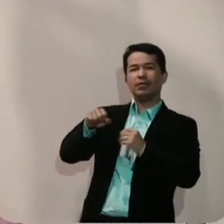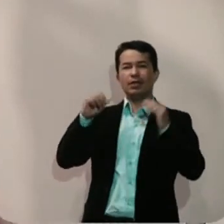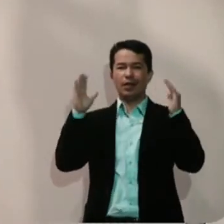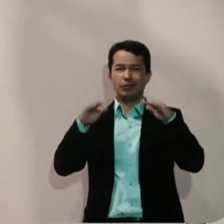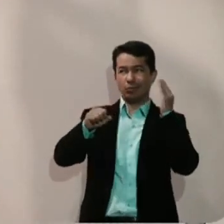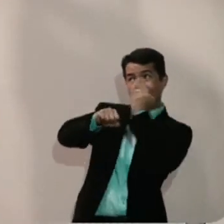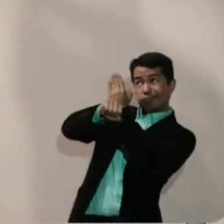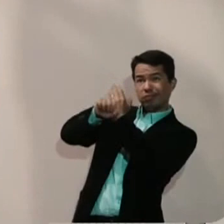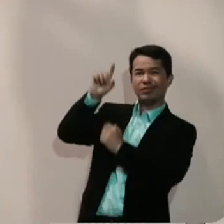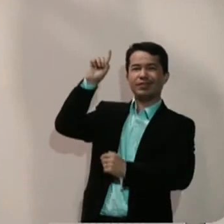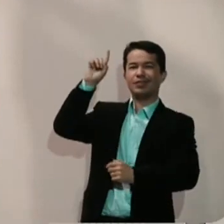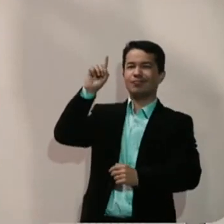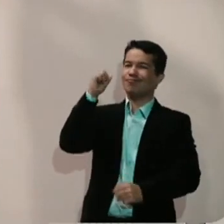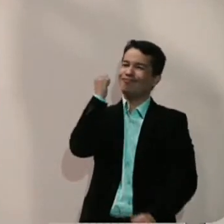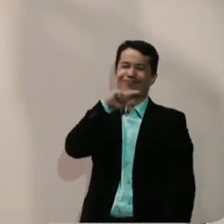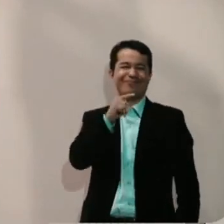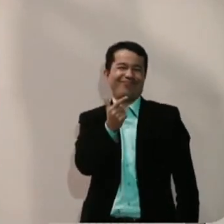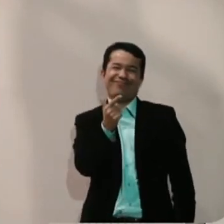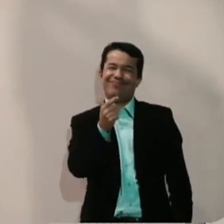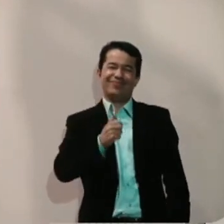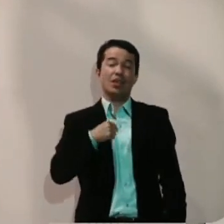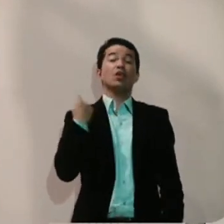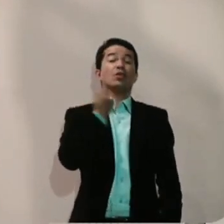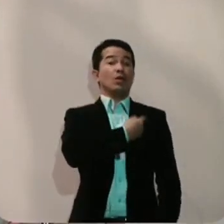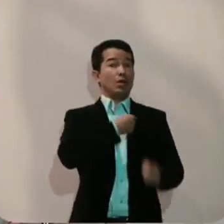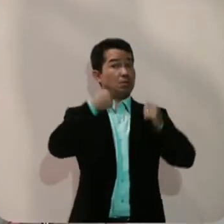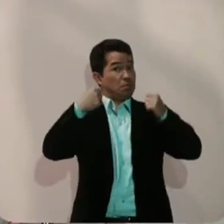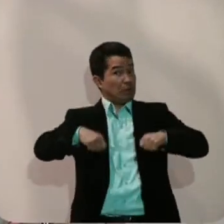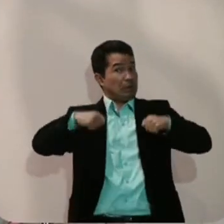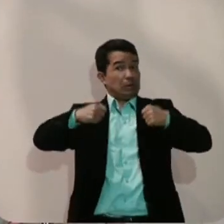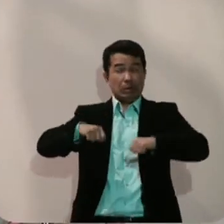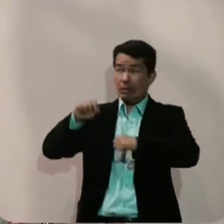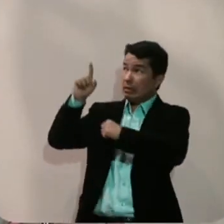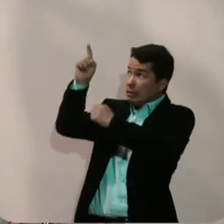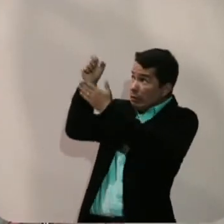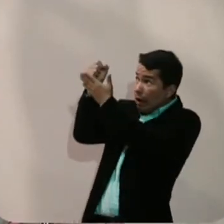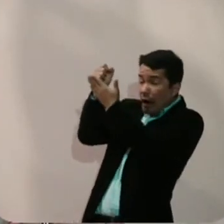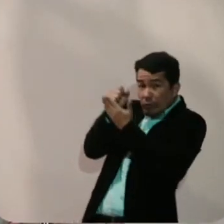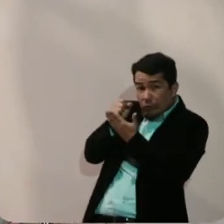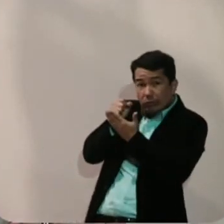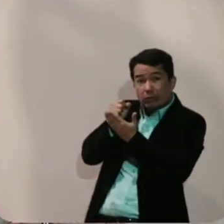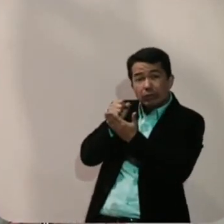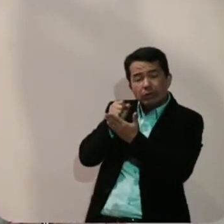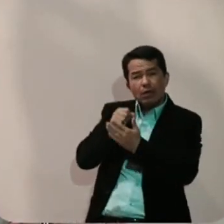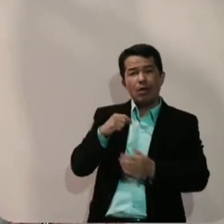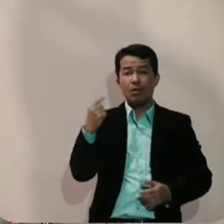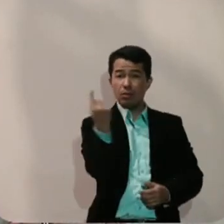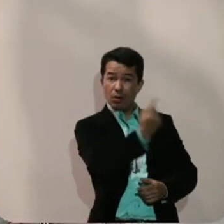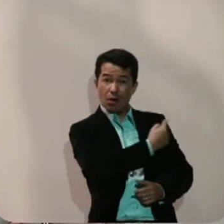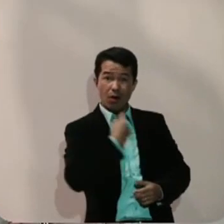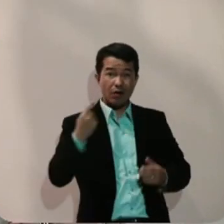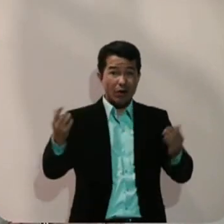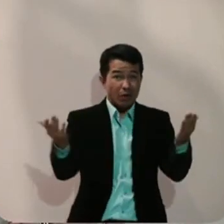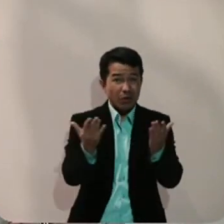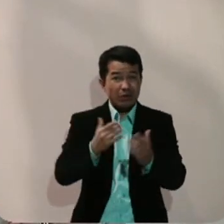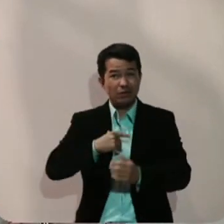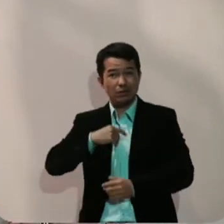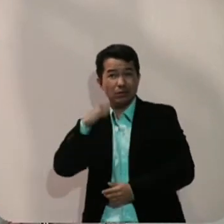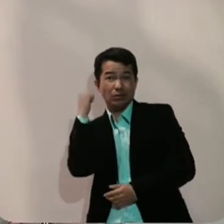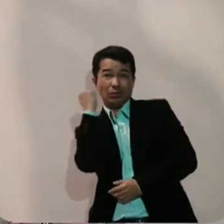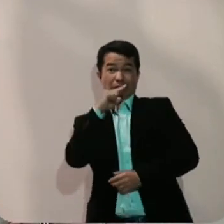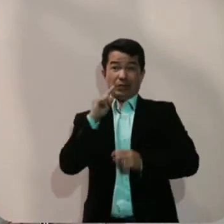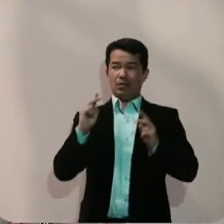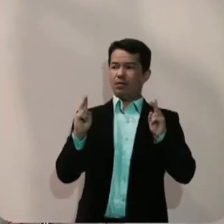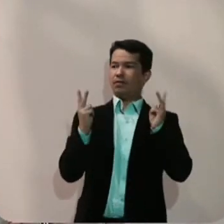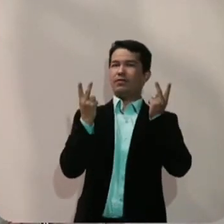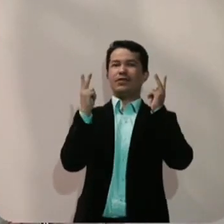batalha. A gente precisa da graça de Deus. E esse é o verdadeiro recurso que nos dá a vitória, aprender a ouvir